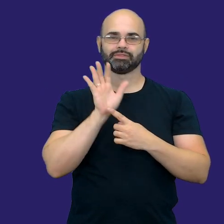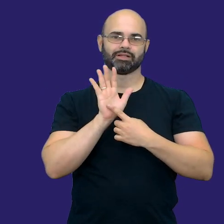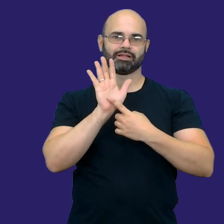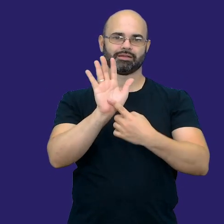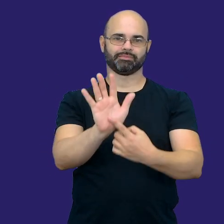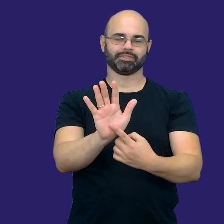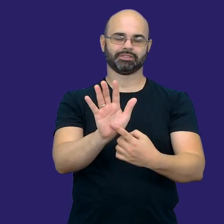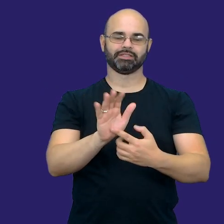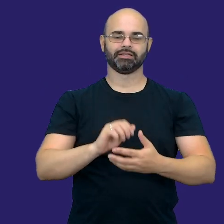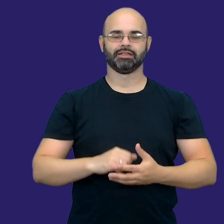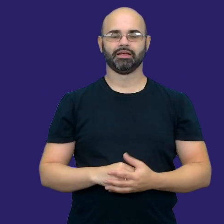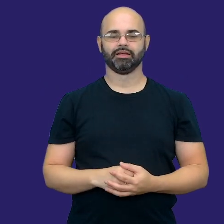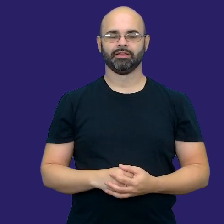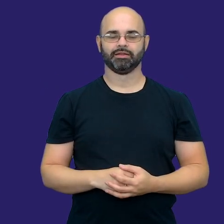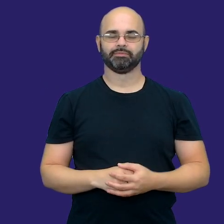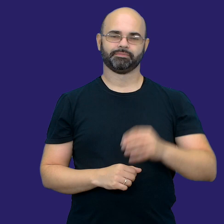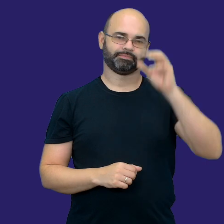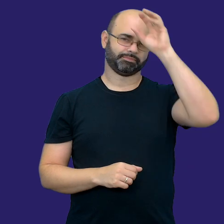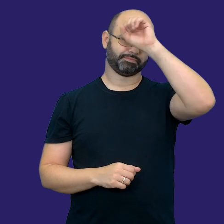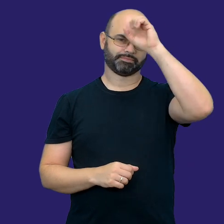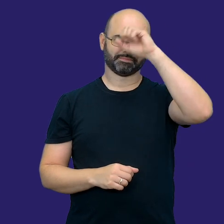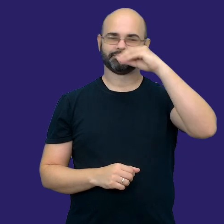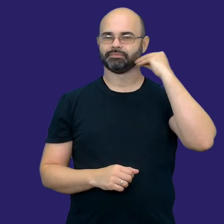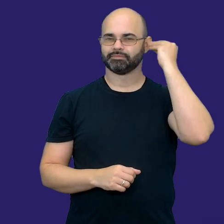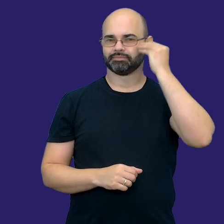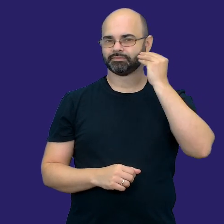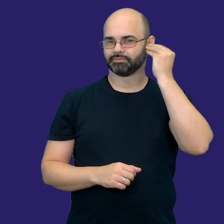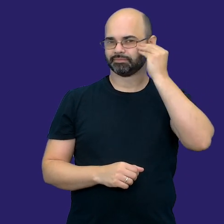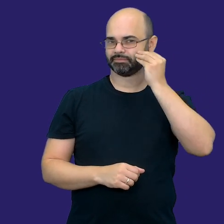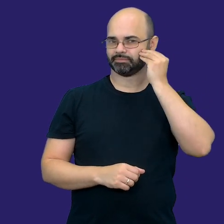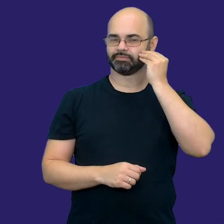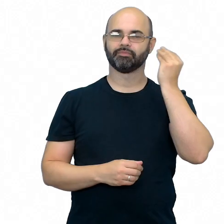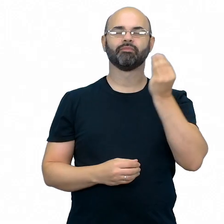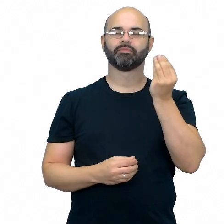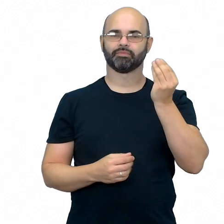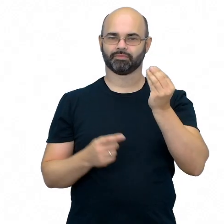dessas experiências da aprendizagem baseada em projetos. Vamos lá.